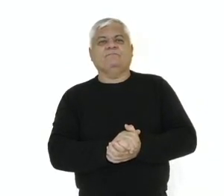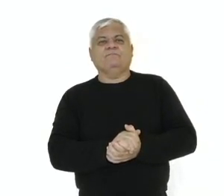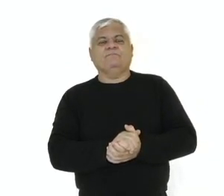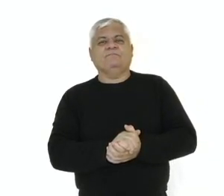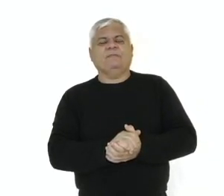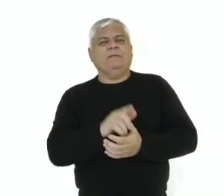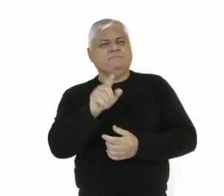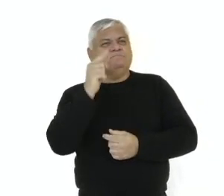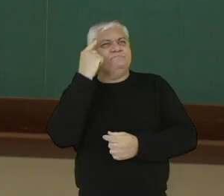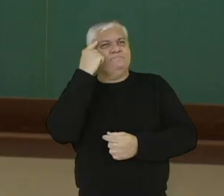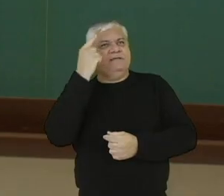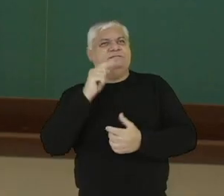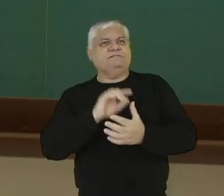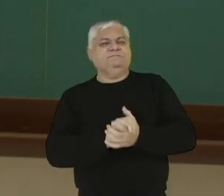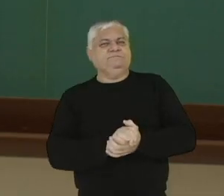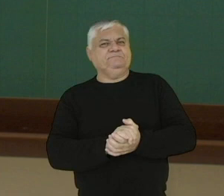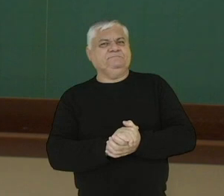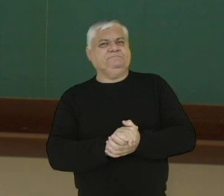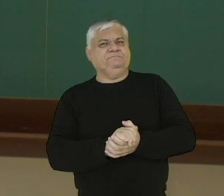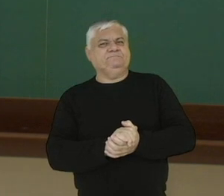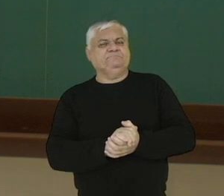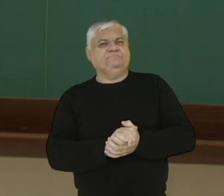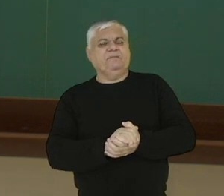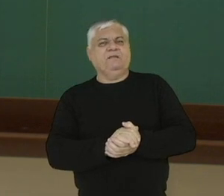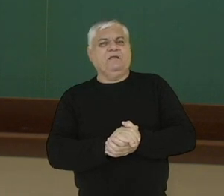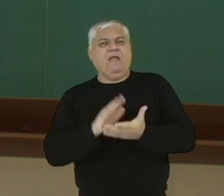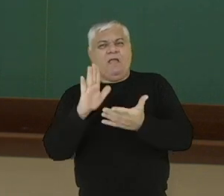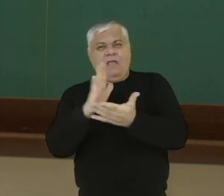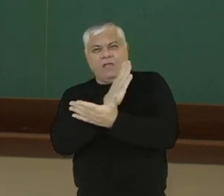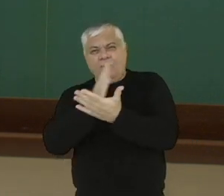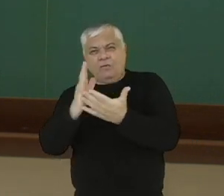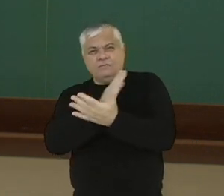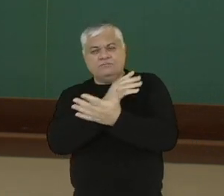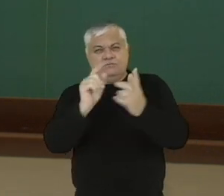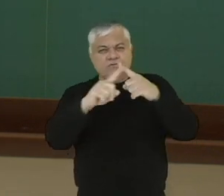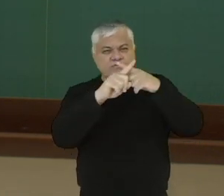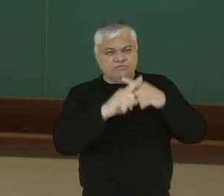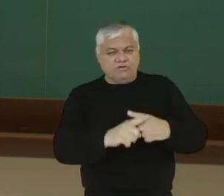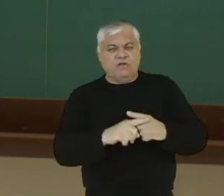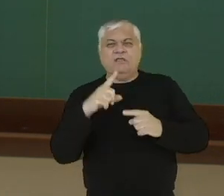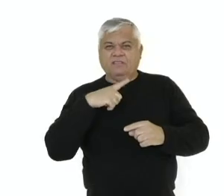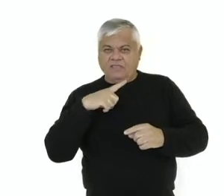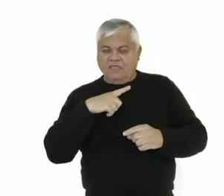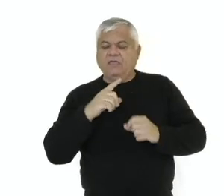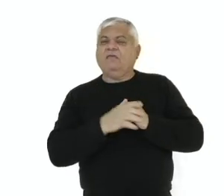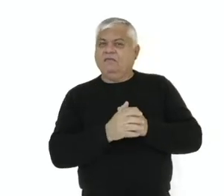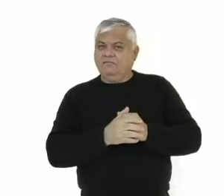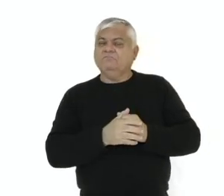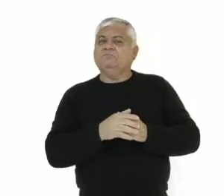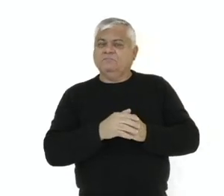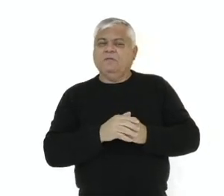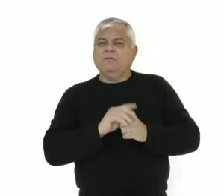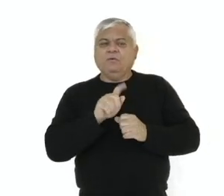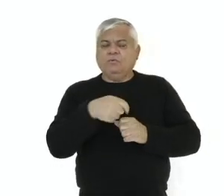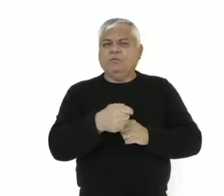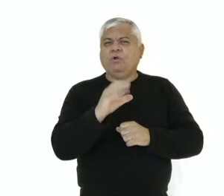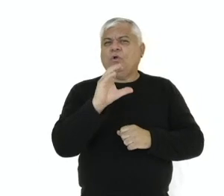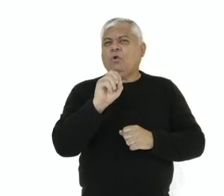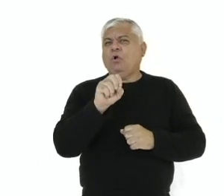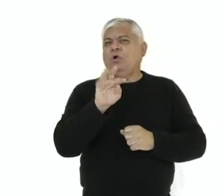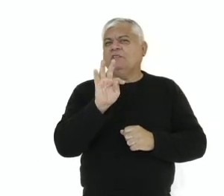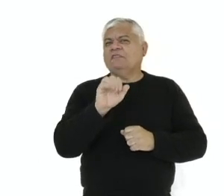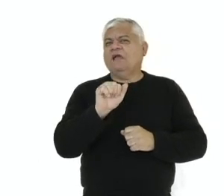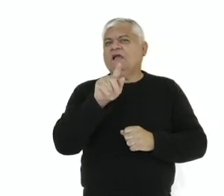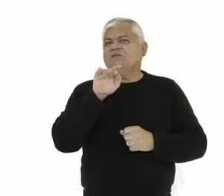Estudante, pense. Você sabia que em alguns jogos utilizamos o princípio fundamental da contagem? E quanto mais possibilidade de